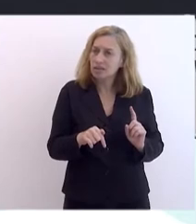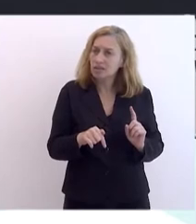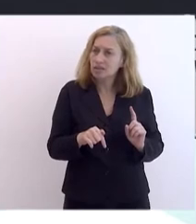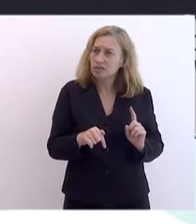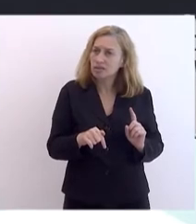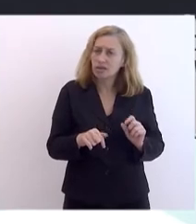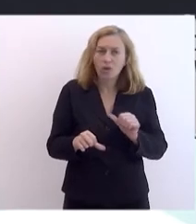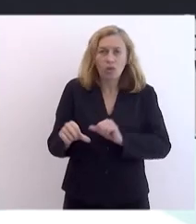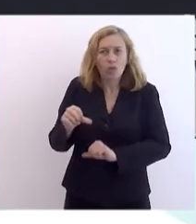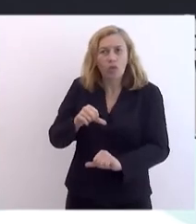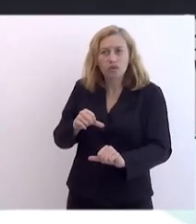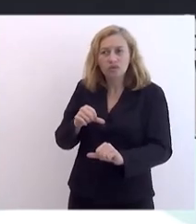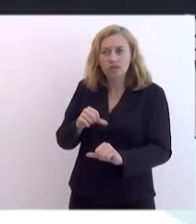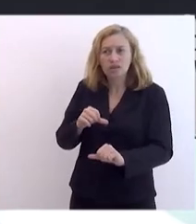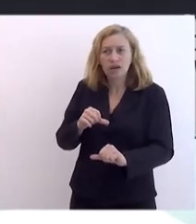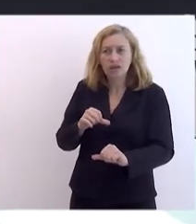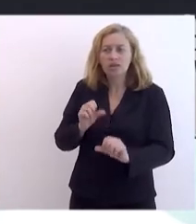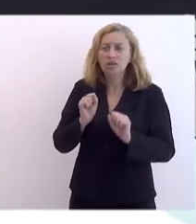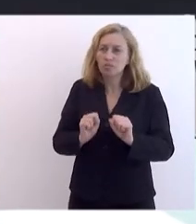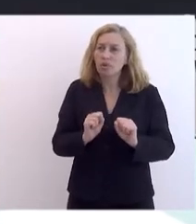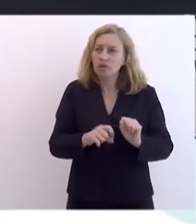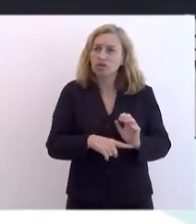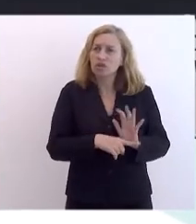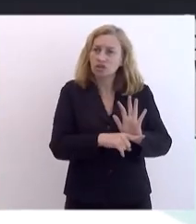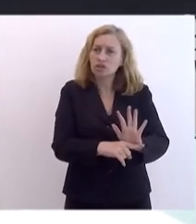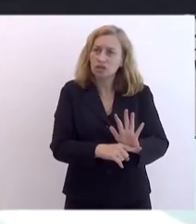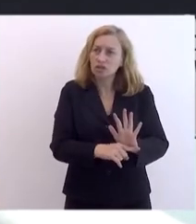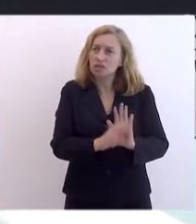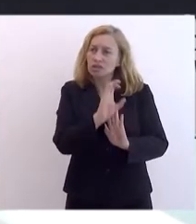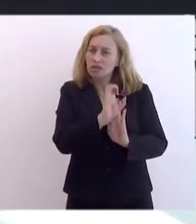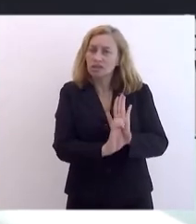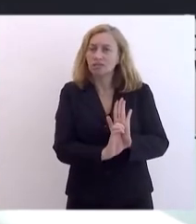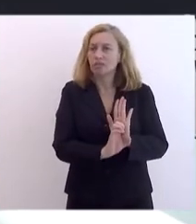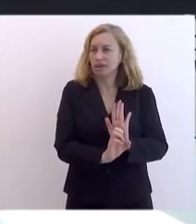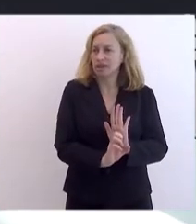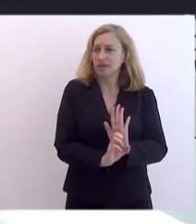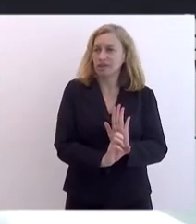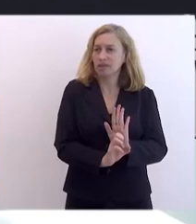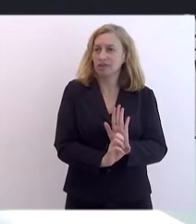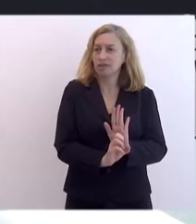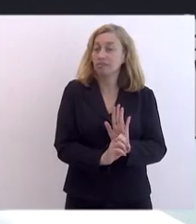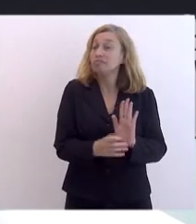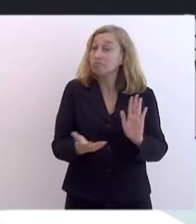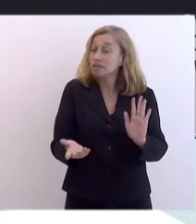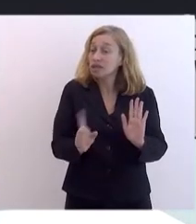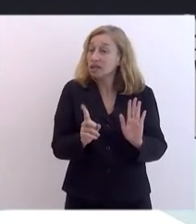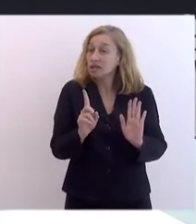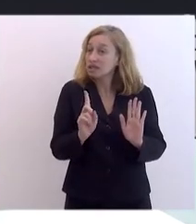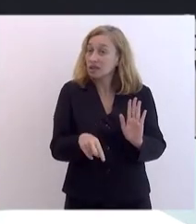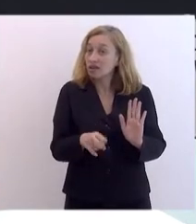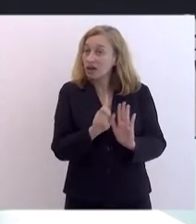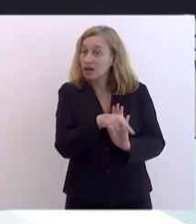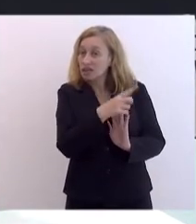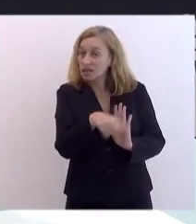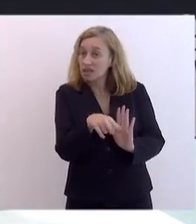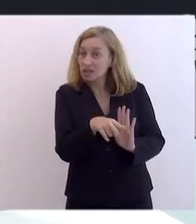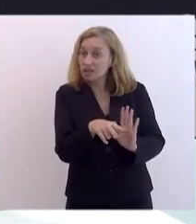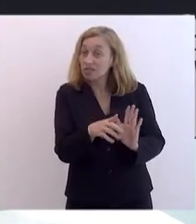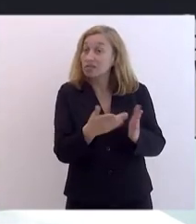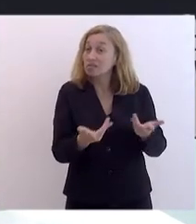ao contrário, o que pode beneficiar são as emendas e não a rejeição às